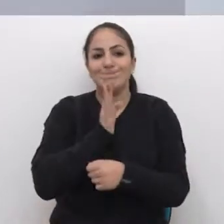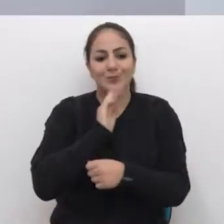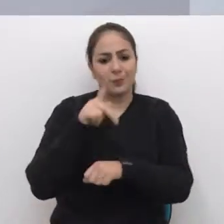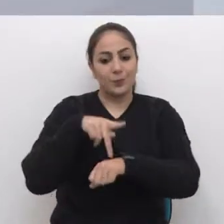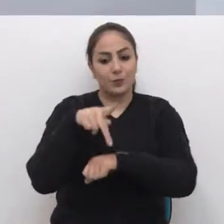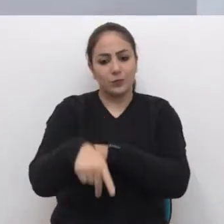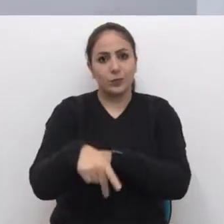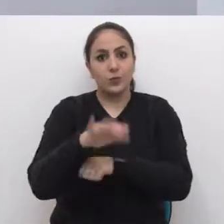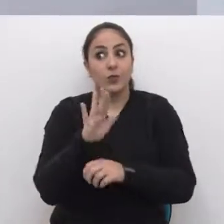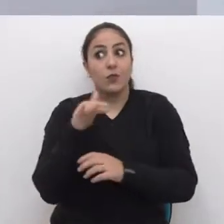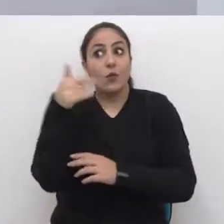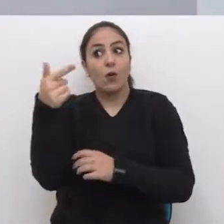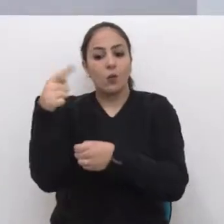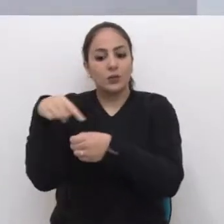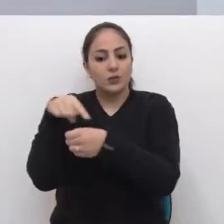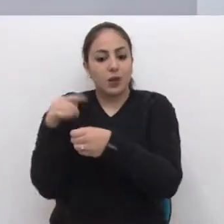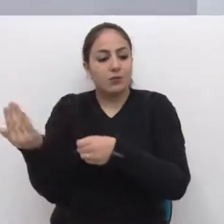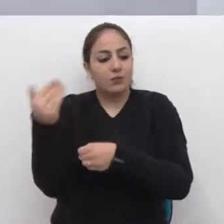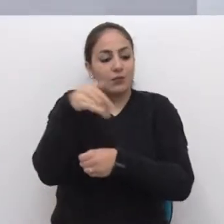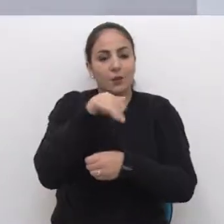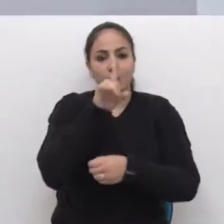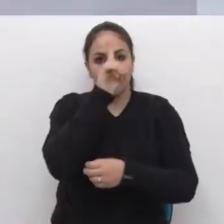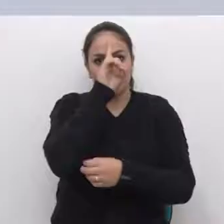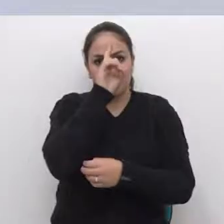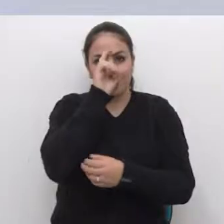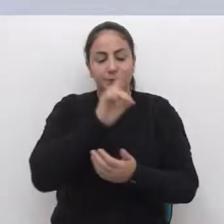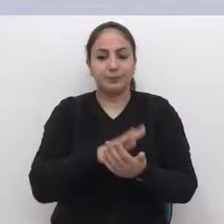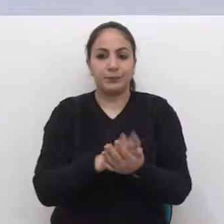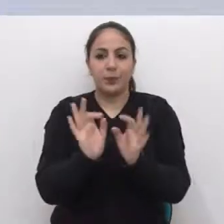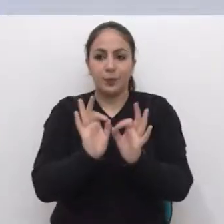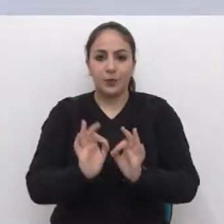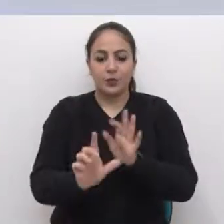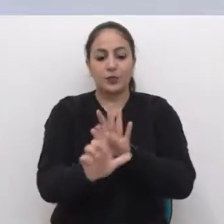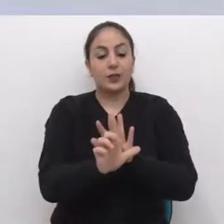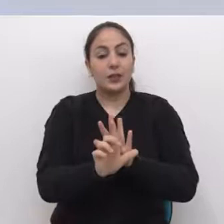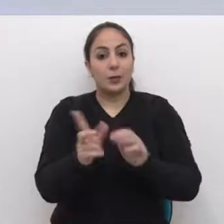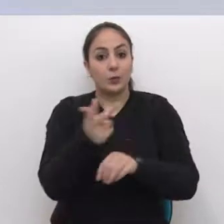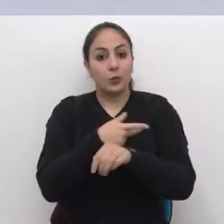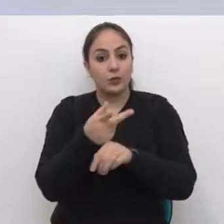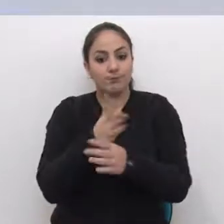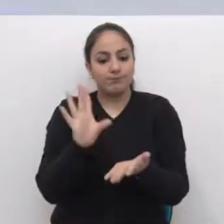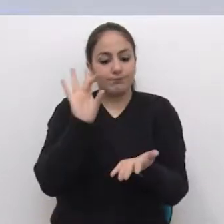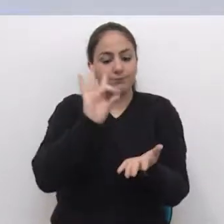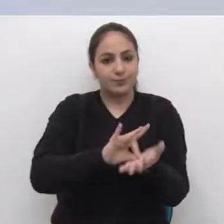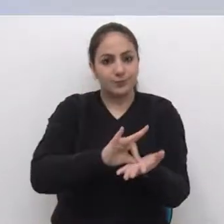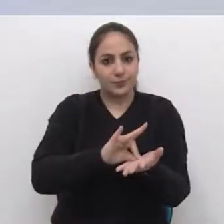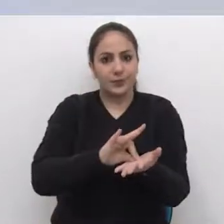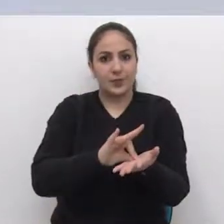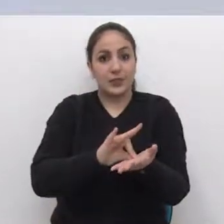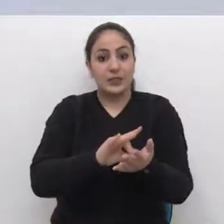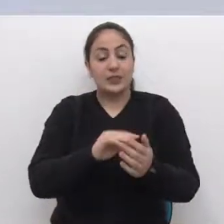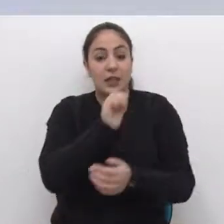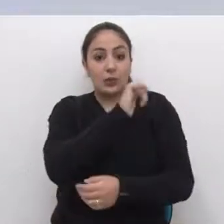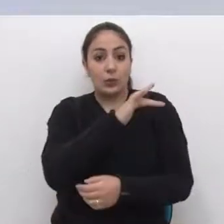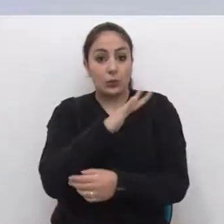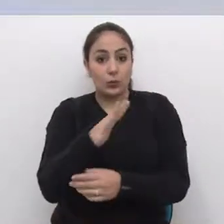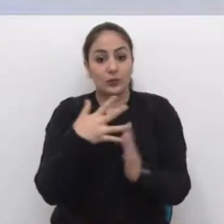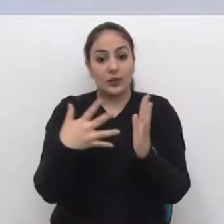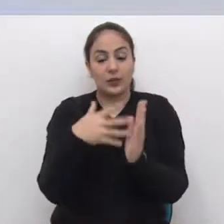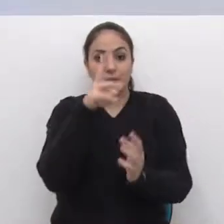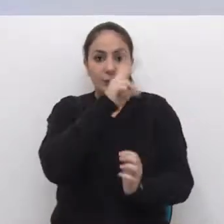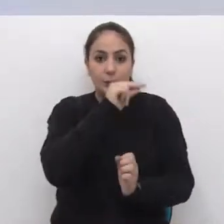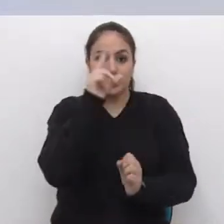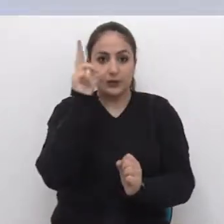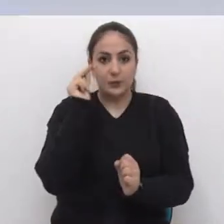Passo Fundo, pessoas de fora que vêm para ser atendidas no hospital. Projeto de lei busca a integração de idosos e estudantes da